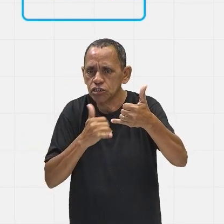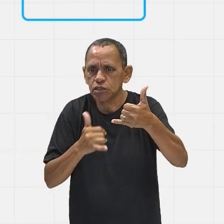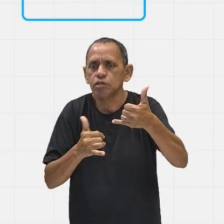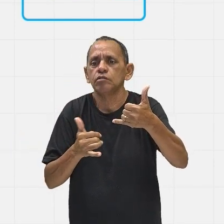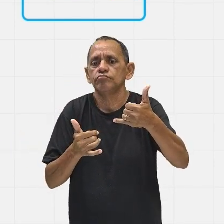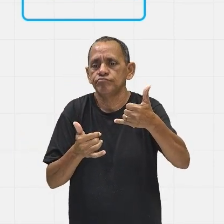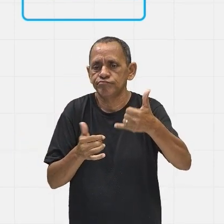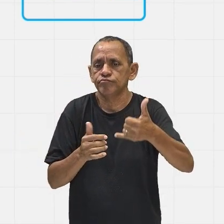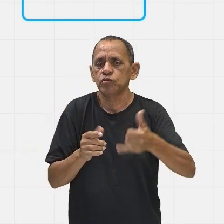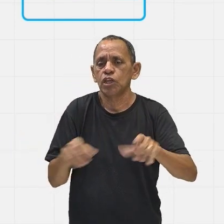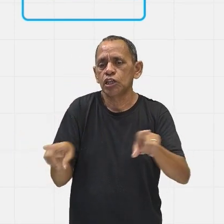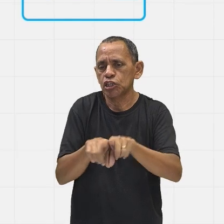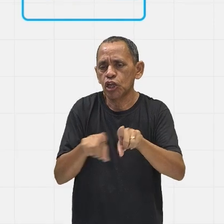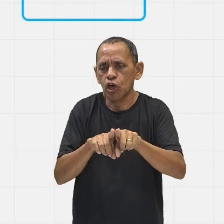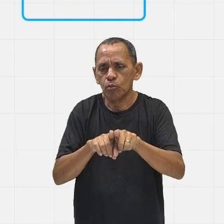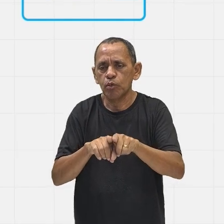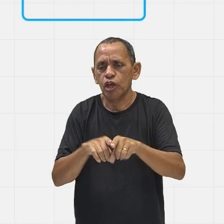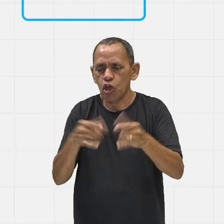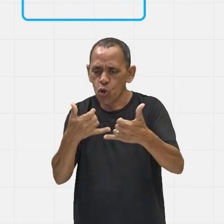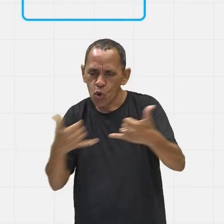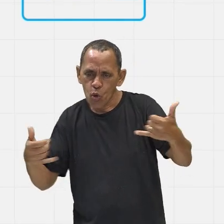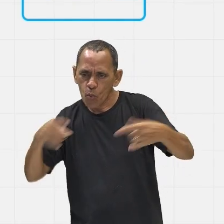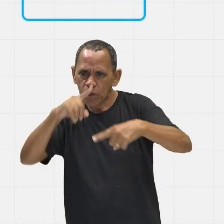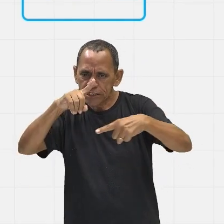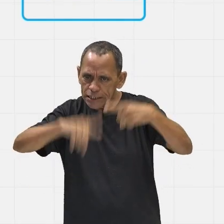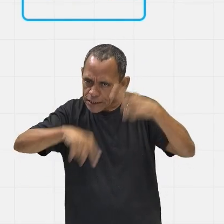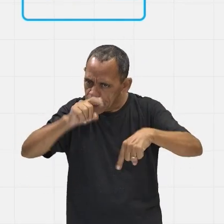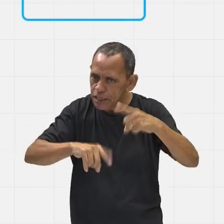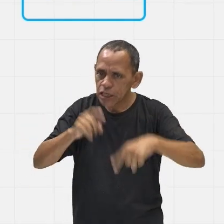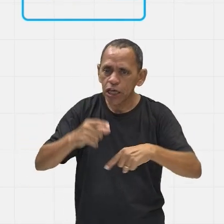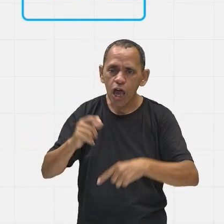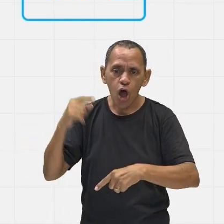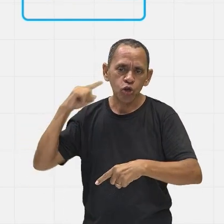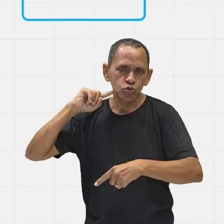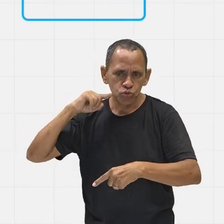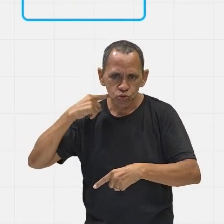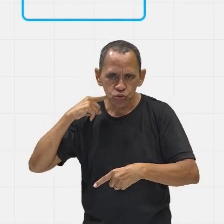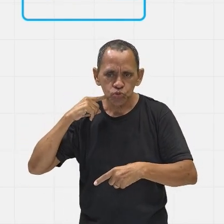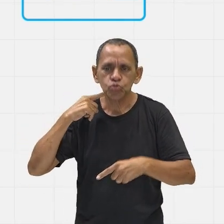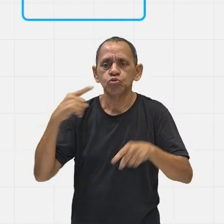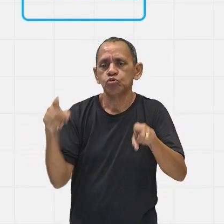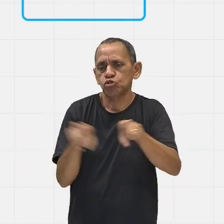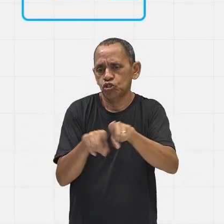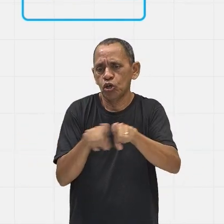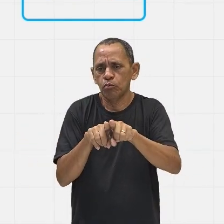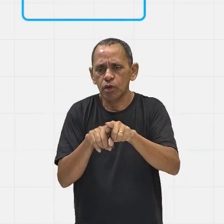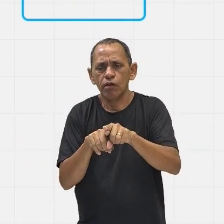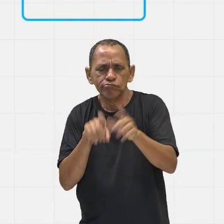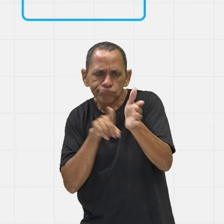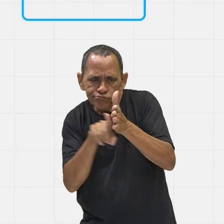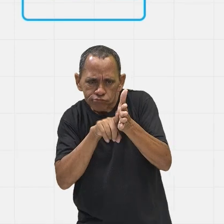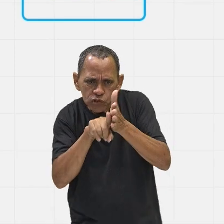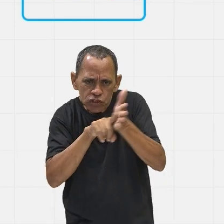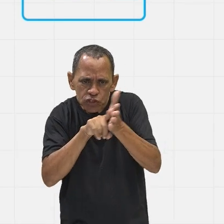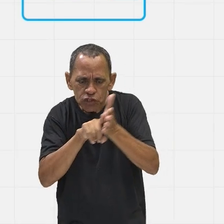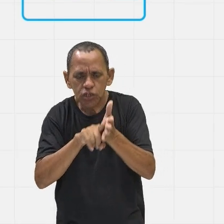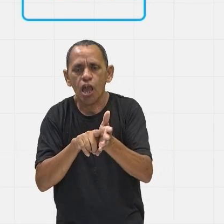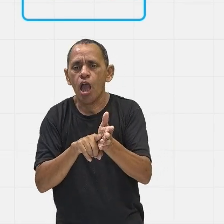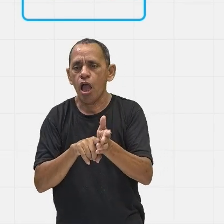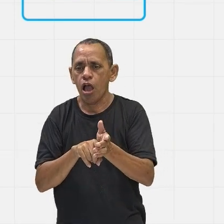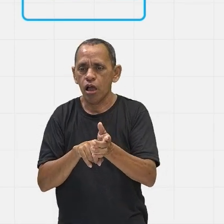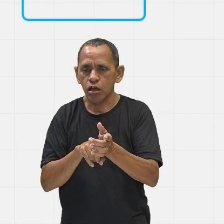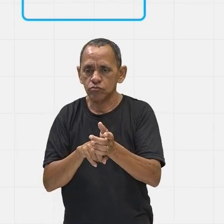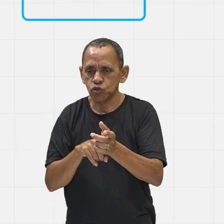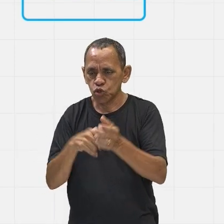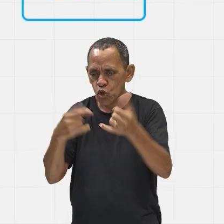muito empoeirado ali, possa ter camadas de poeira nele, você pode pegar e verificar a ponta do cabo, se tem